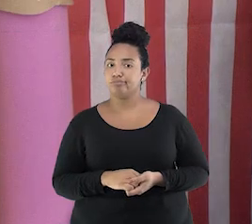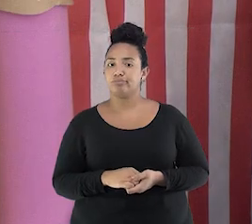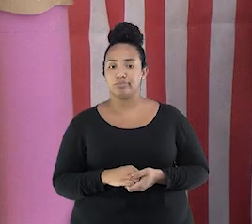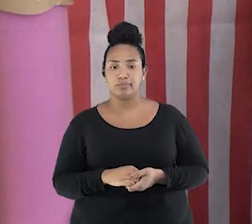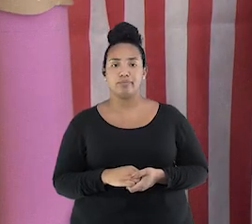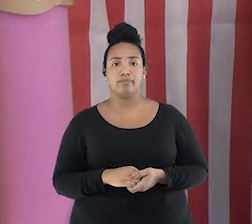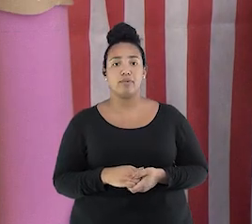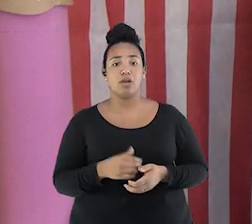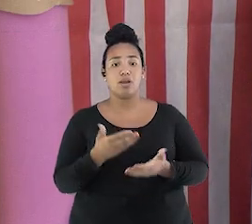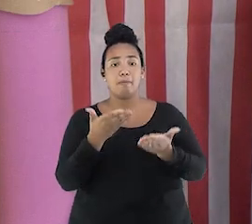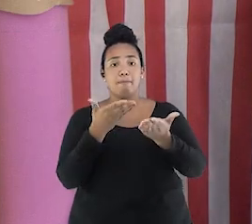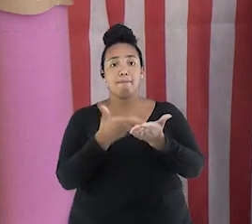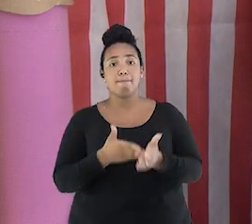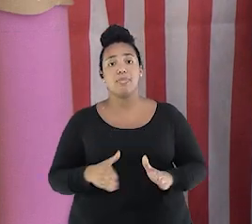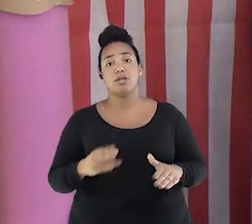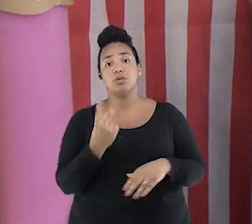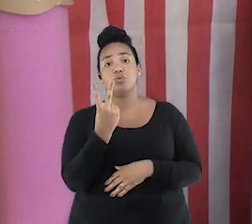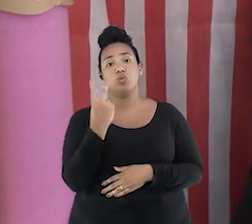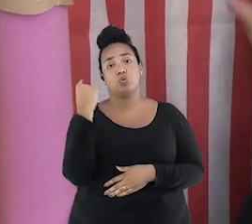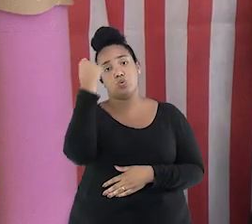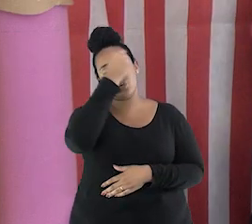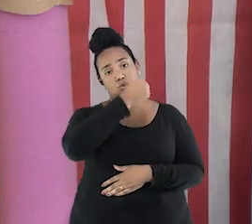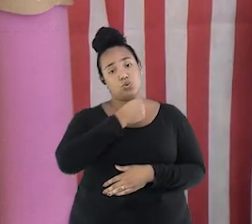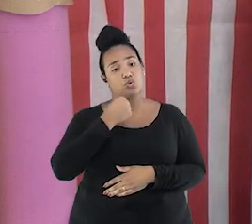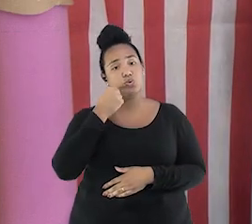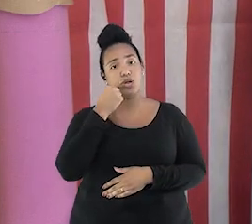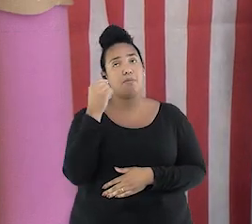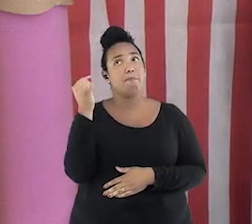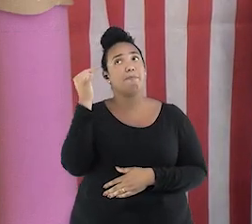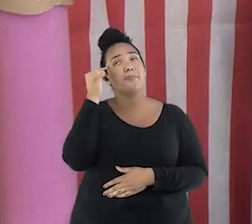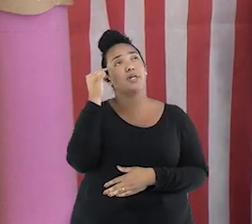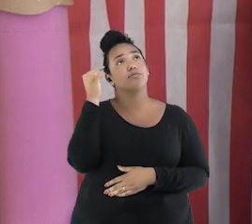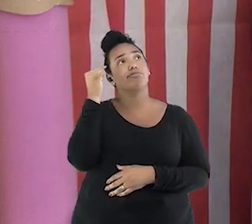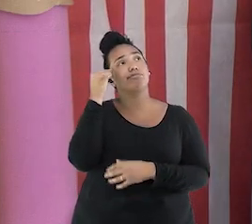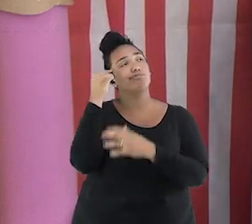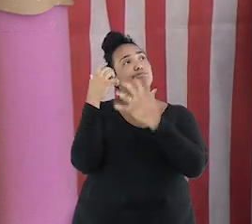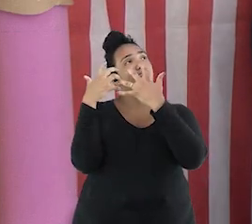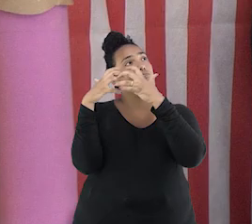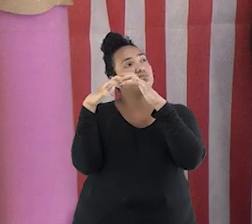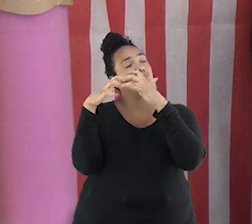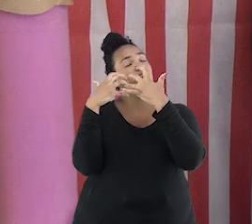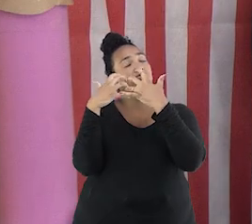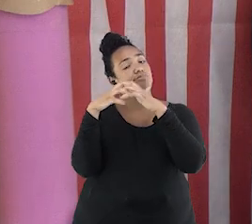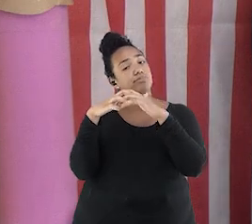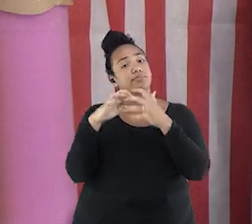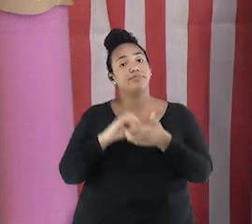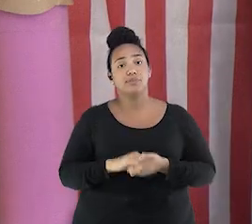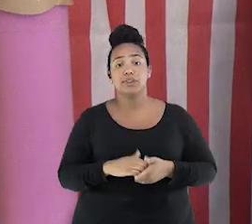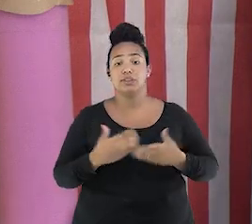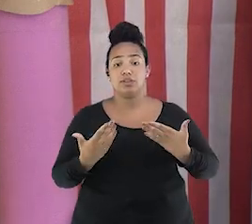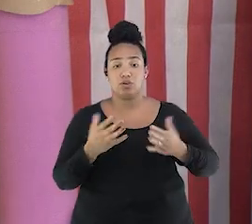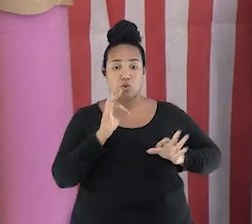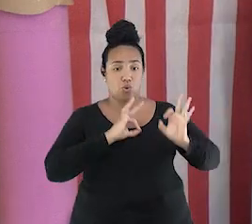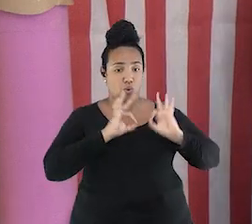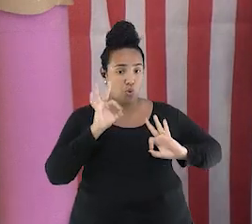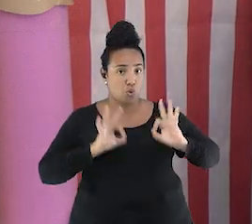ela perdera 2 horas pensando naquelas coisas? E começou a se arrumar